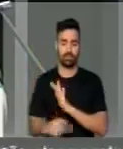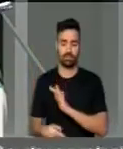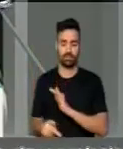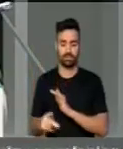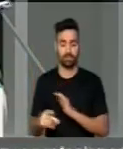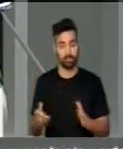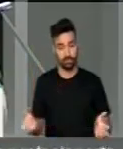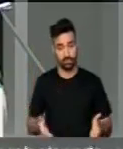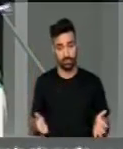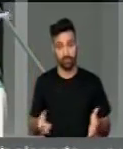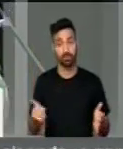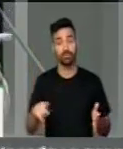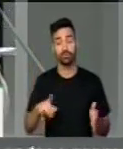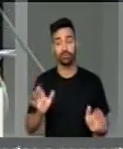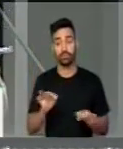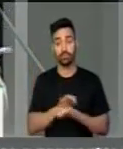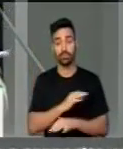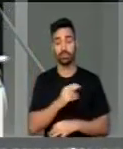completando hoje